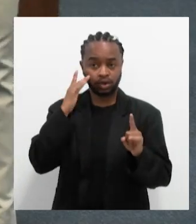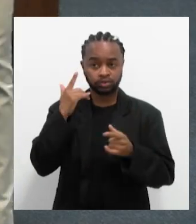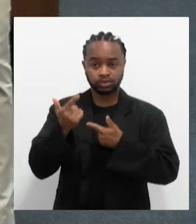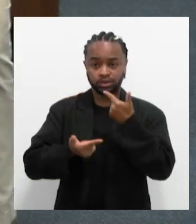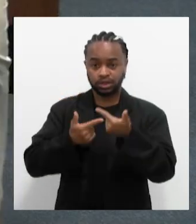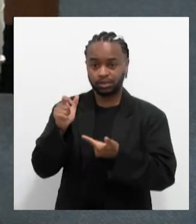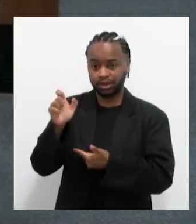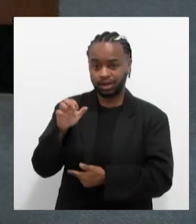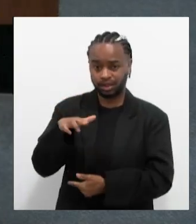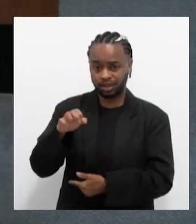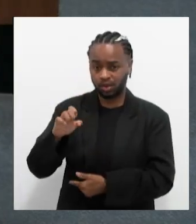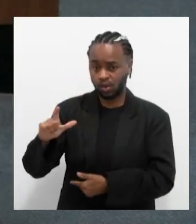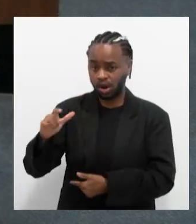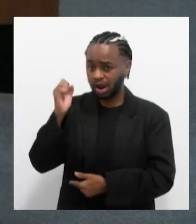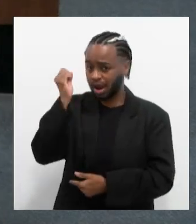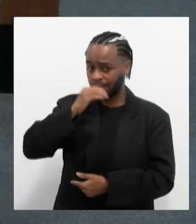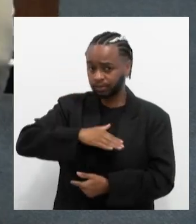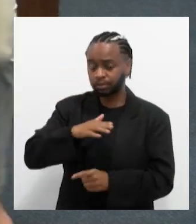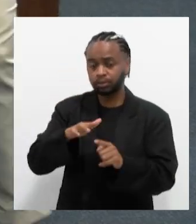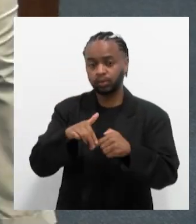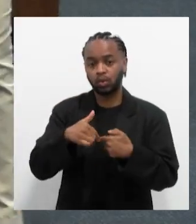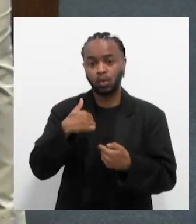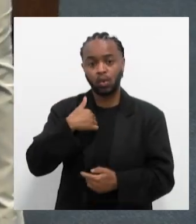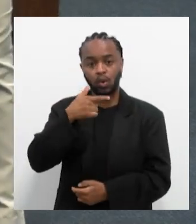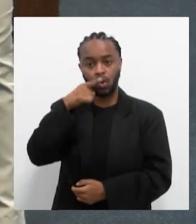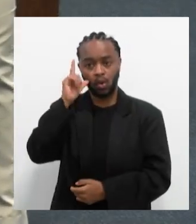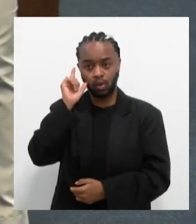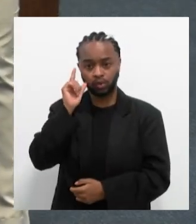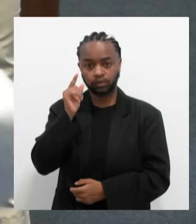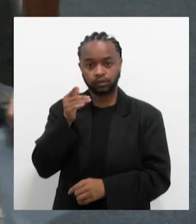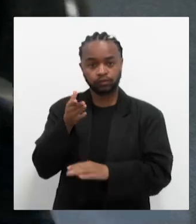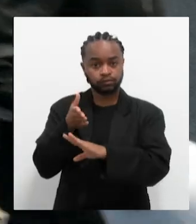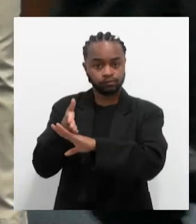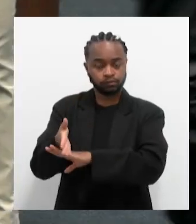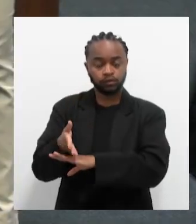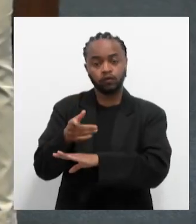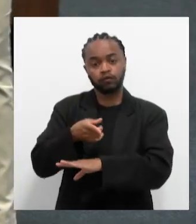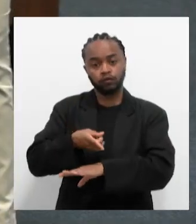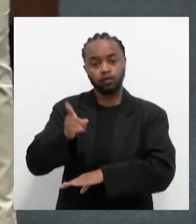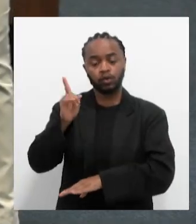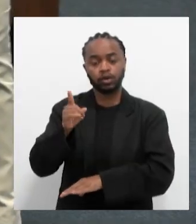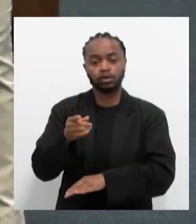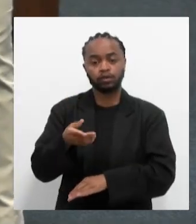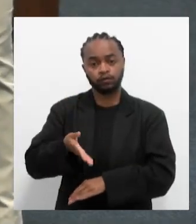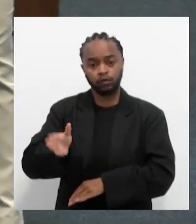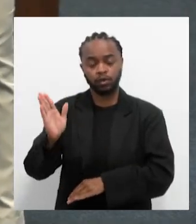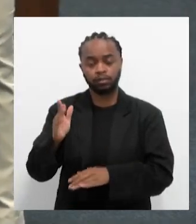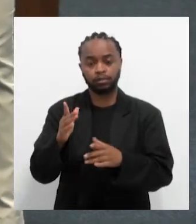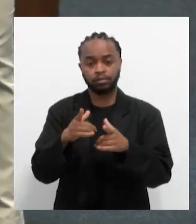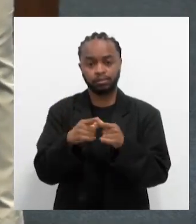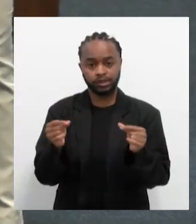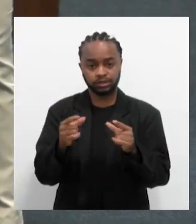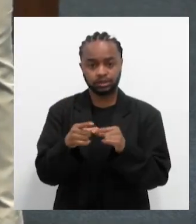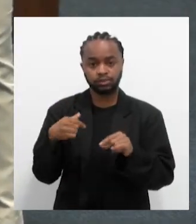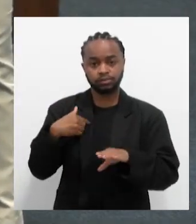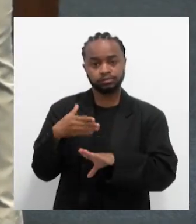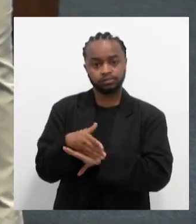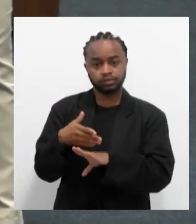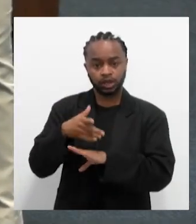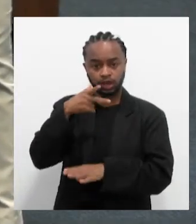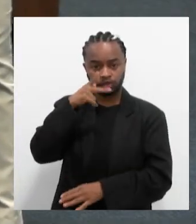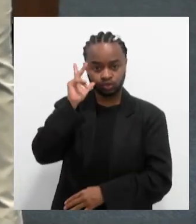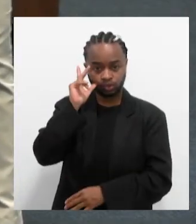Enel um absurdo. Por isso, ontem, eu estive em Brasília, ontem e anteontem, participei